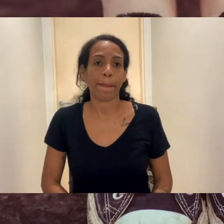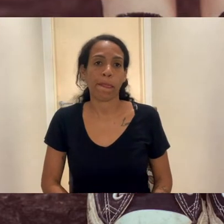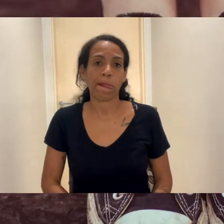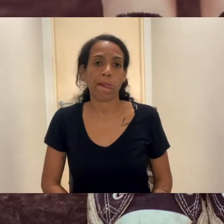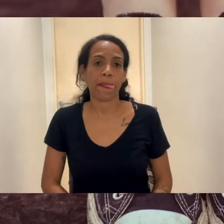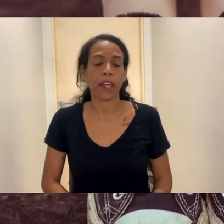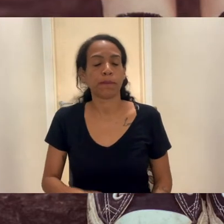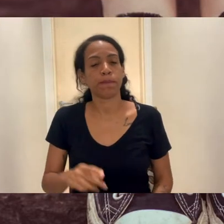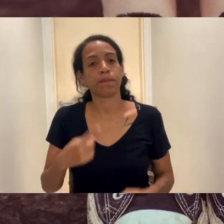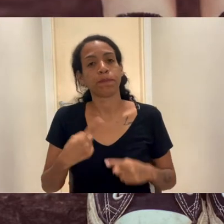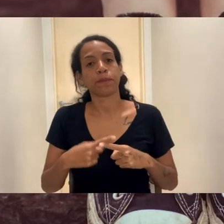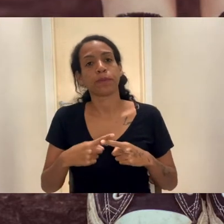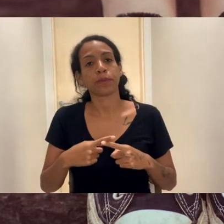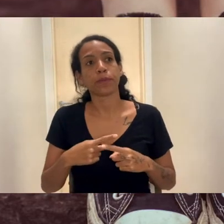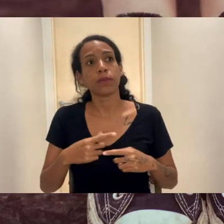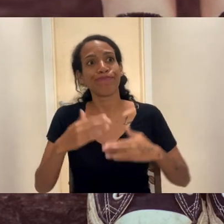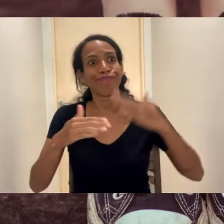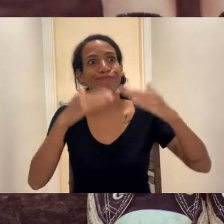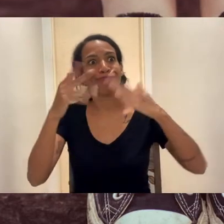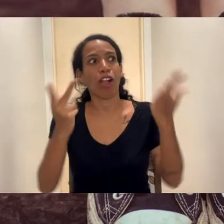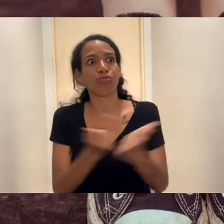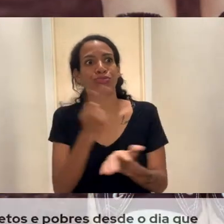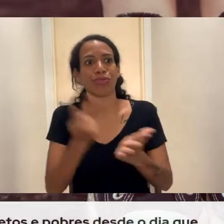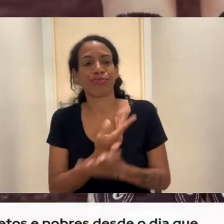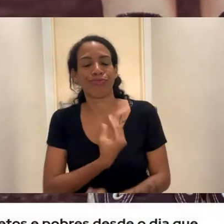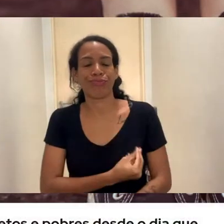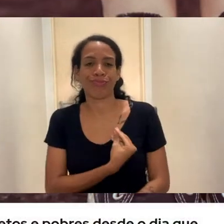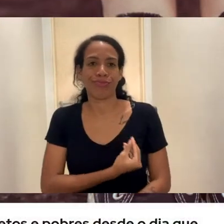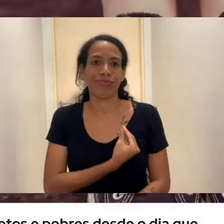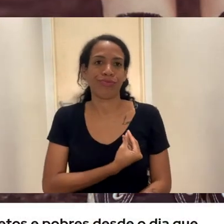uma série de vivências onde a questão